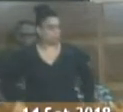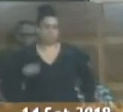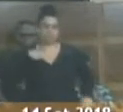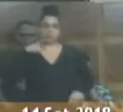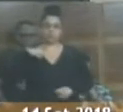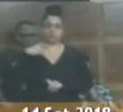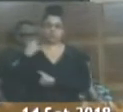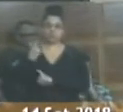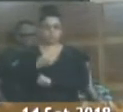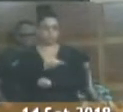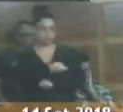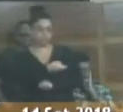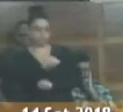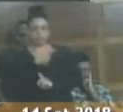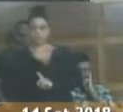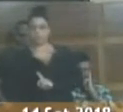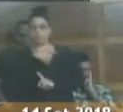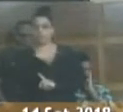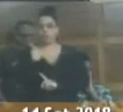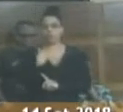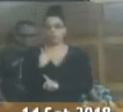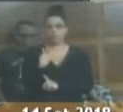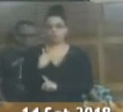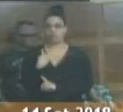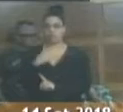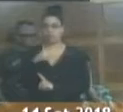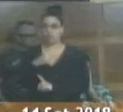sendo morto, está sendo assassinado